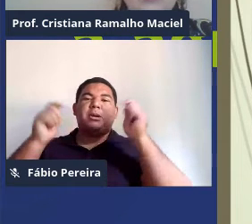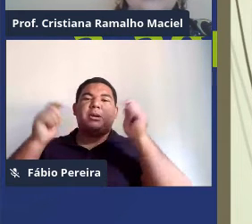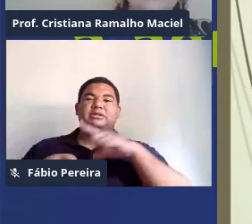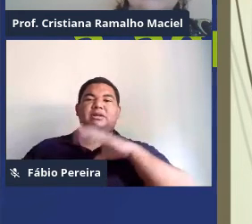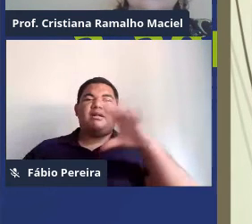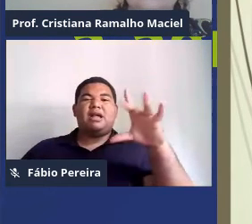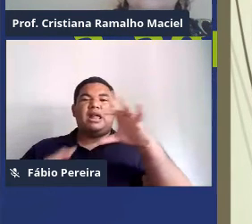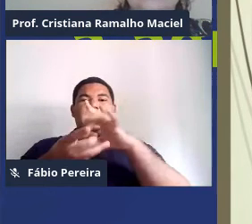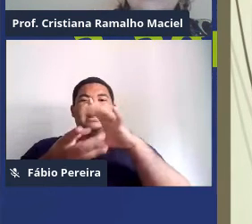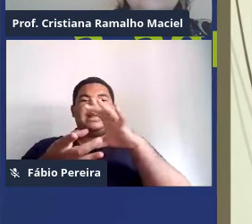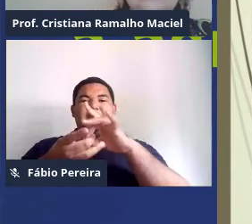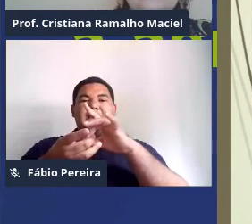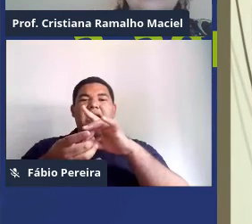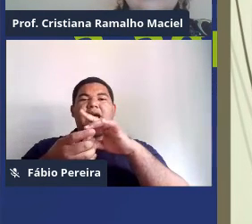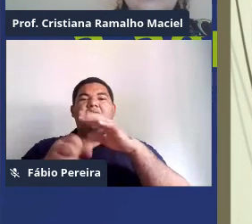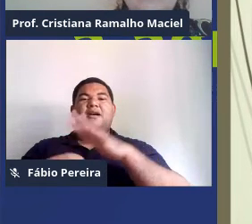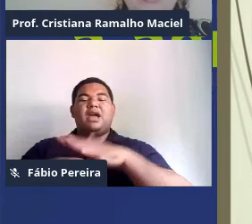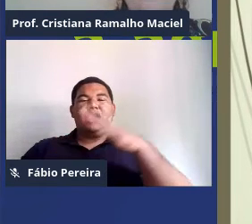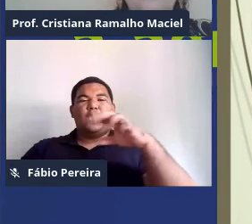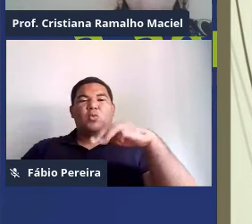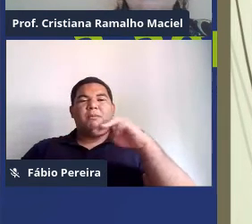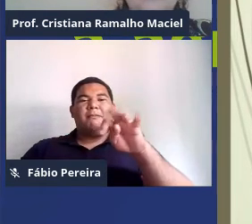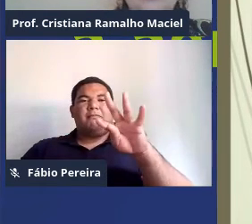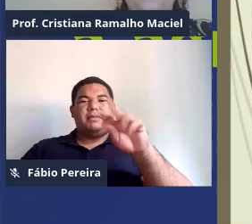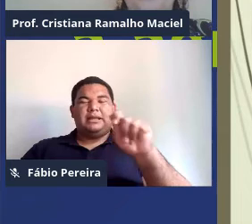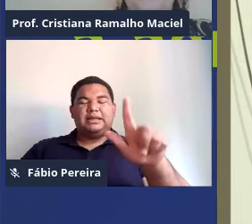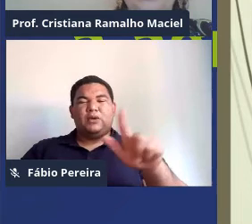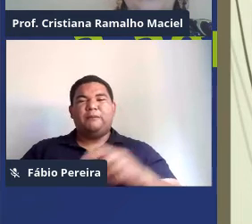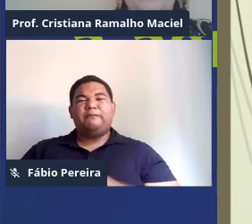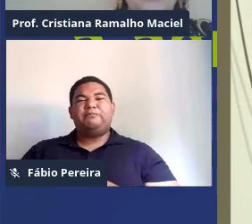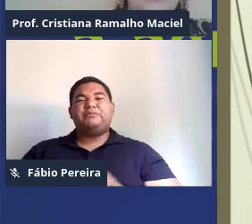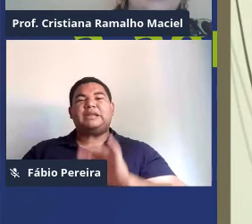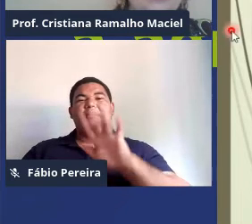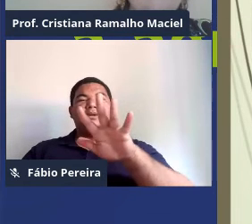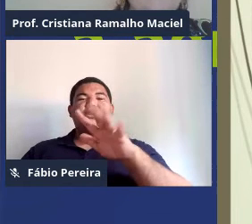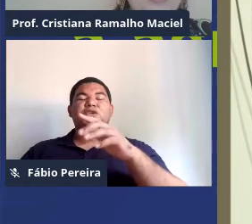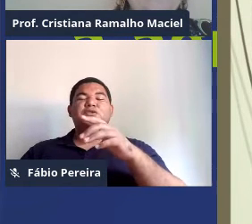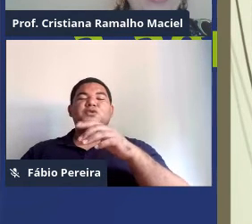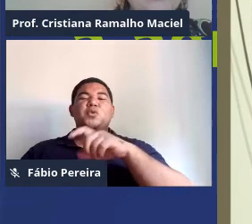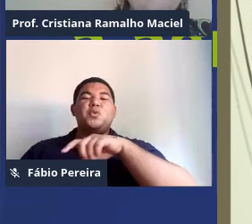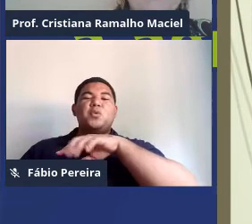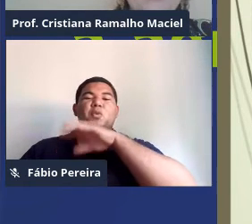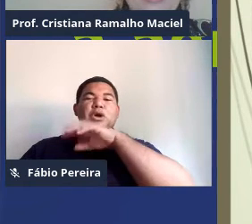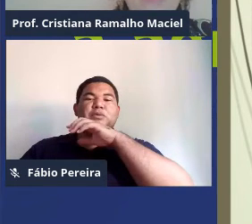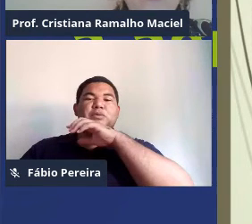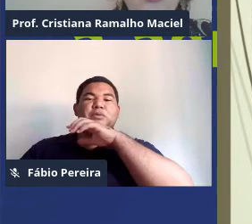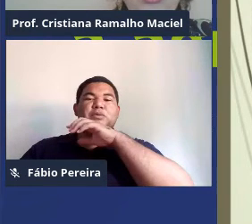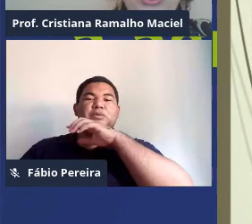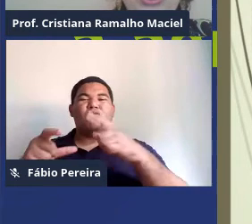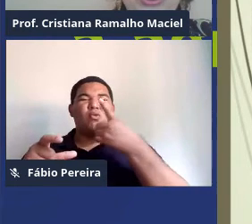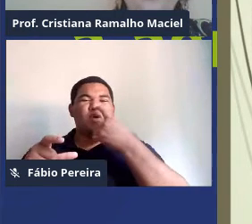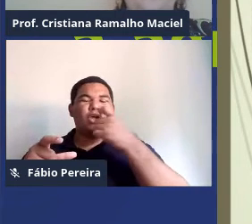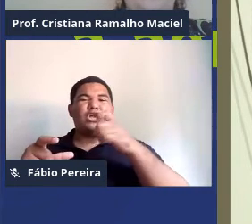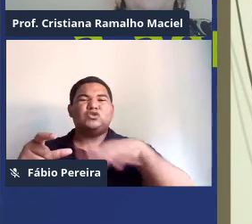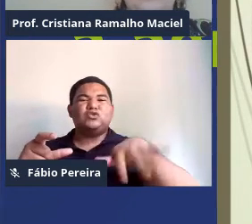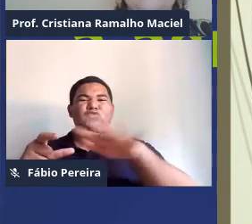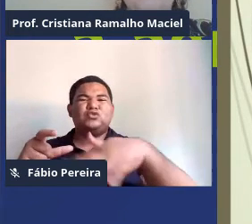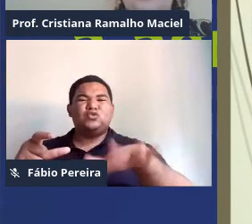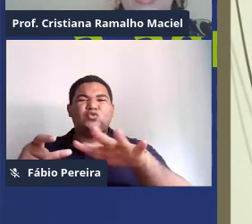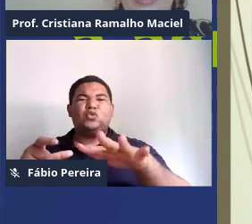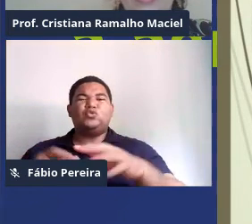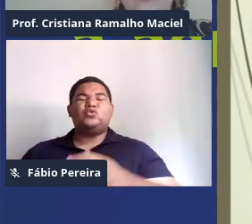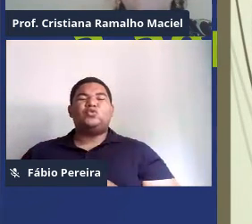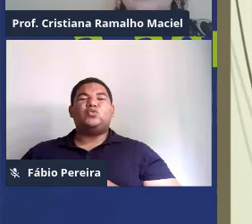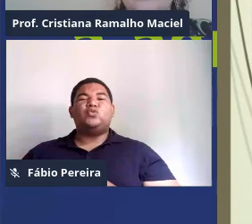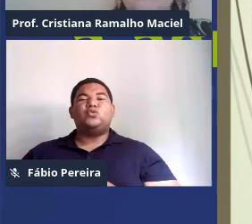metal. Se esse animal está no ambiente poluído e ele for capaz de fabricar muito